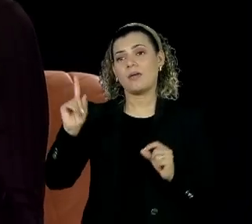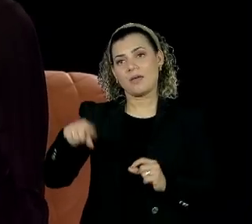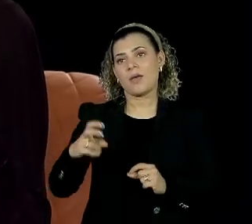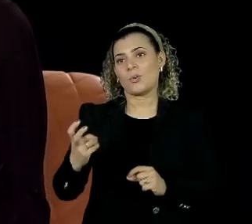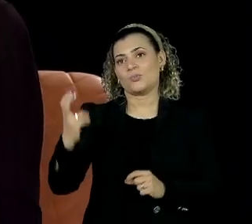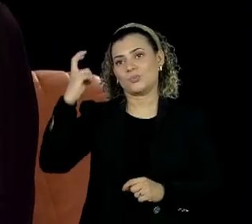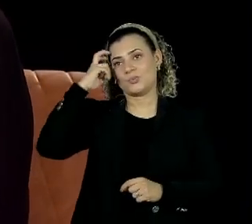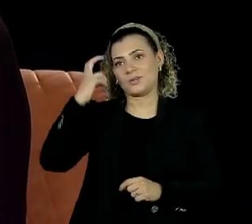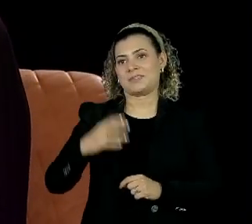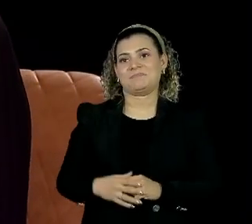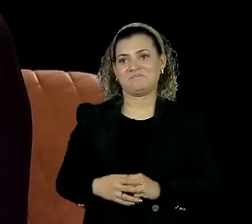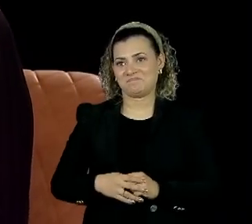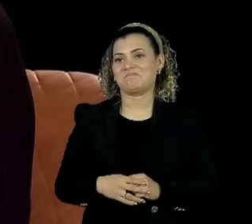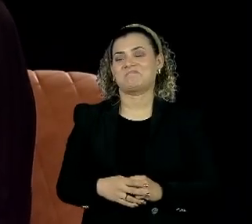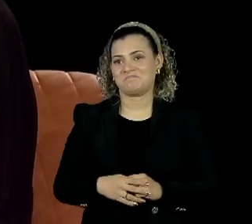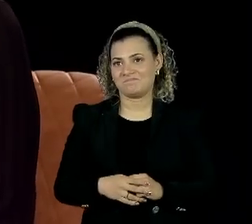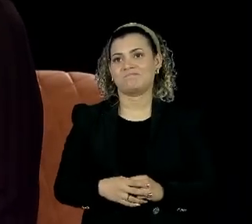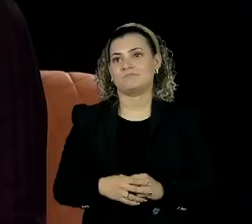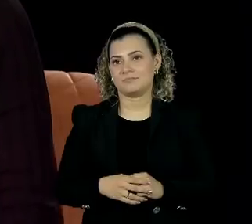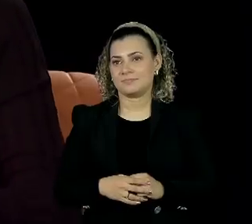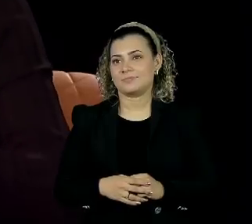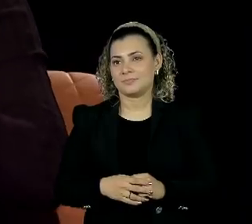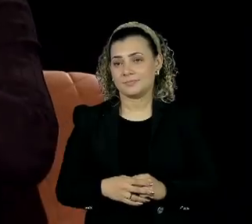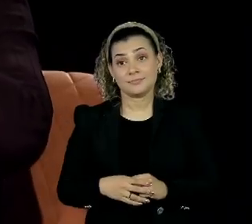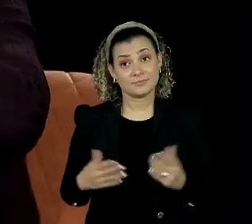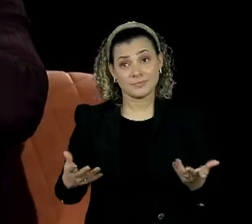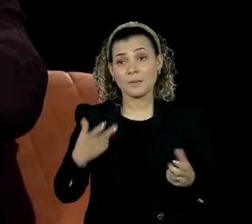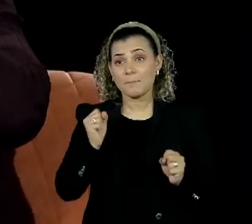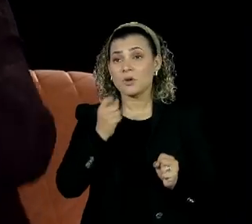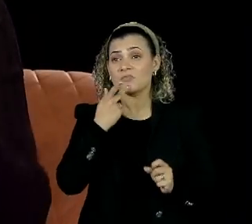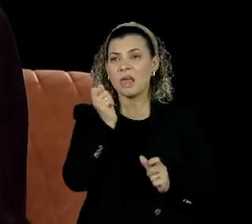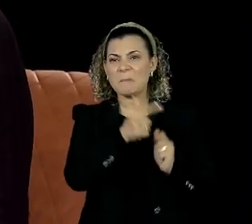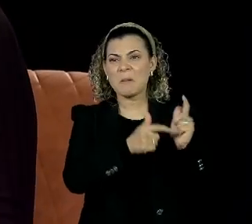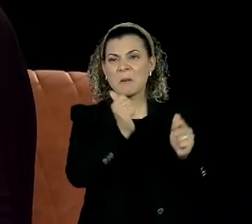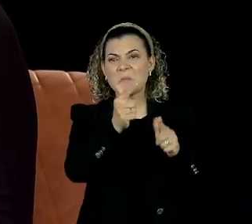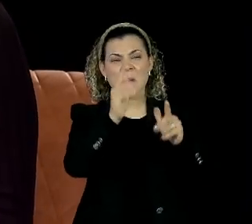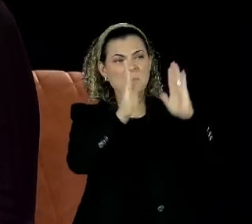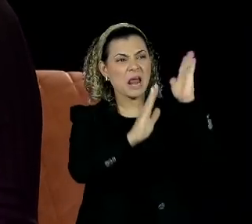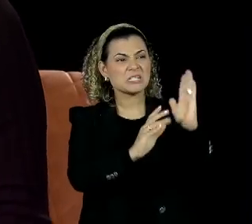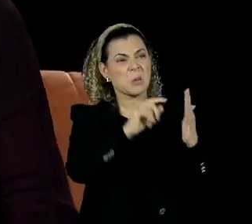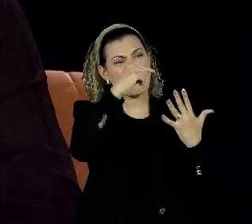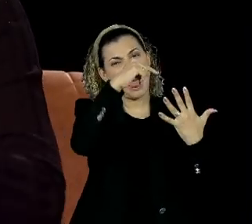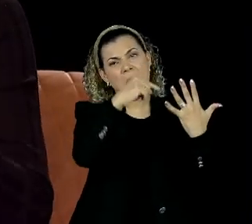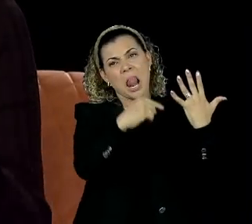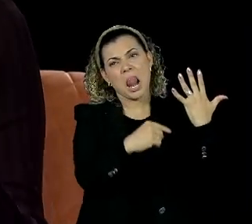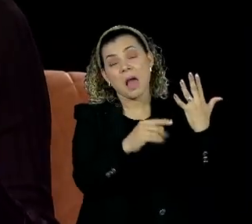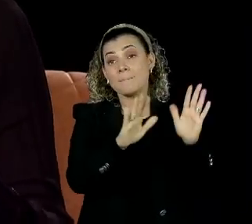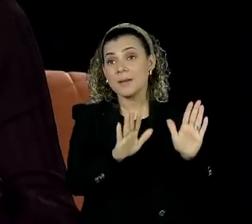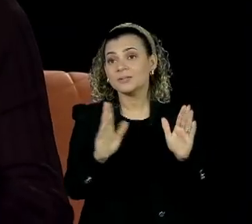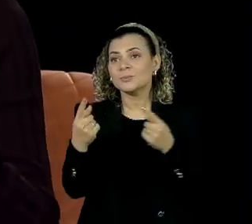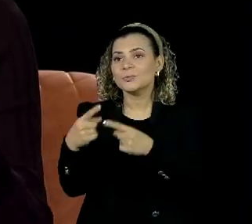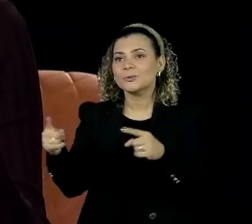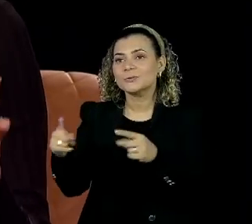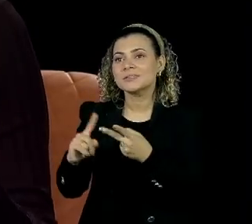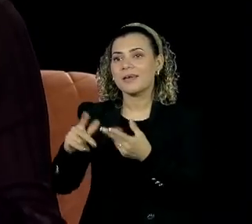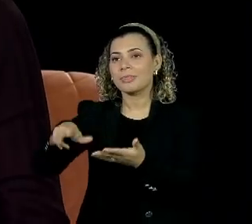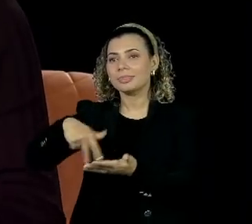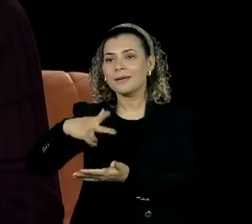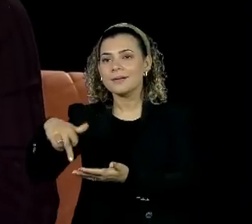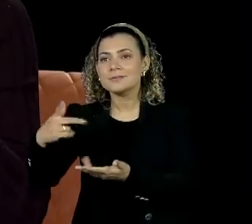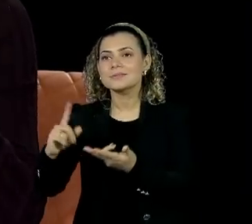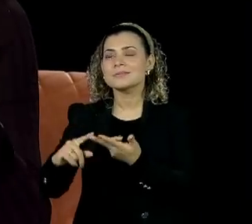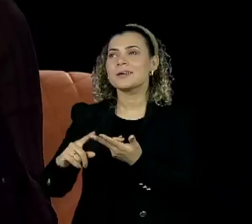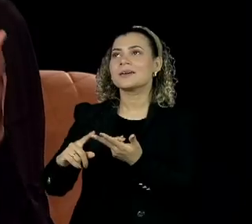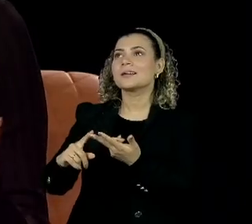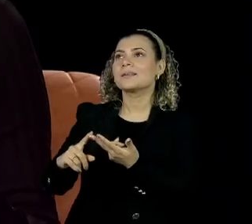é da sua cultura. Você pode falar mal de um monte de coisa do Brasil, mas a nossa música, a nossa dança,